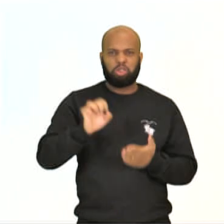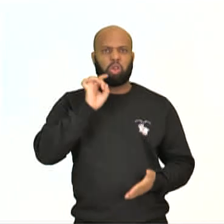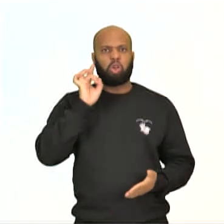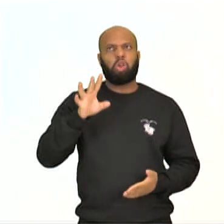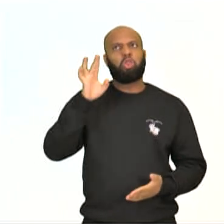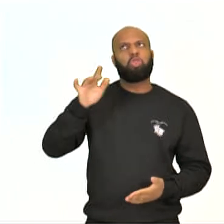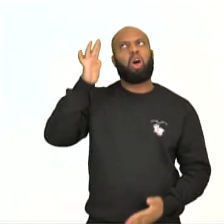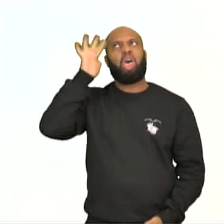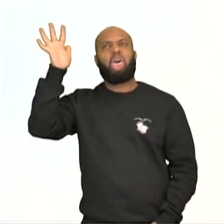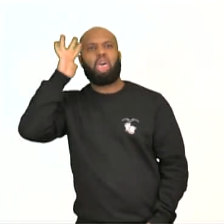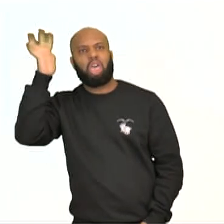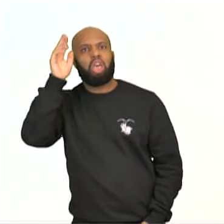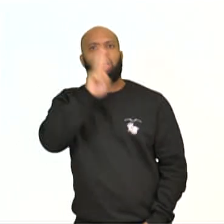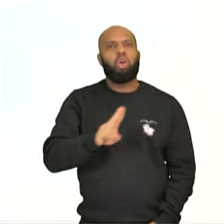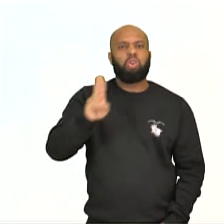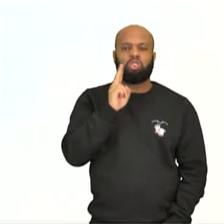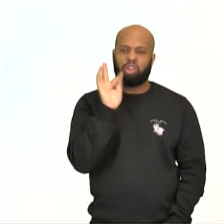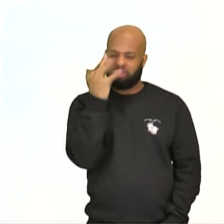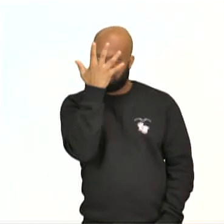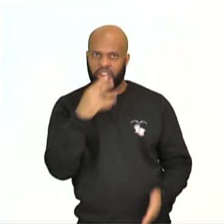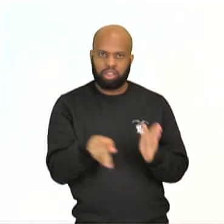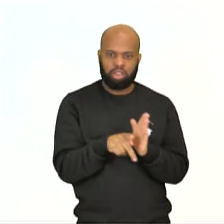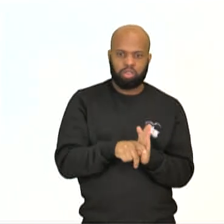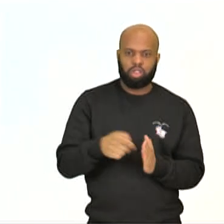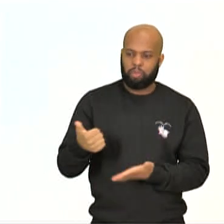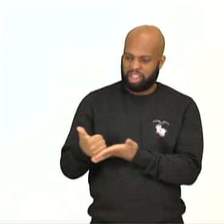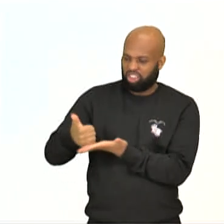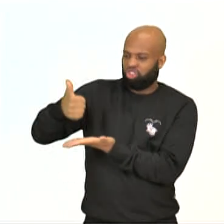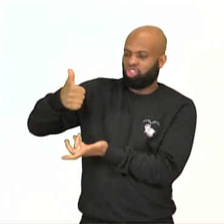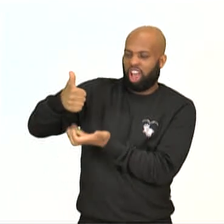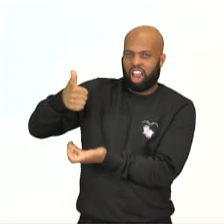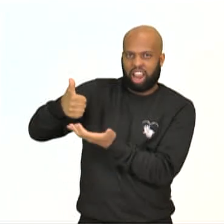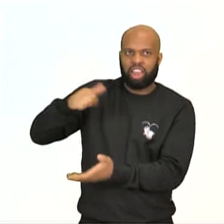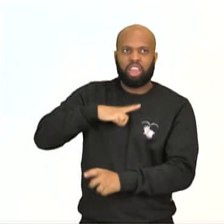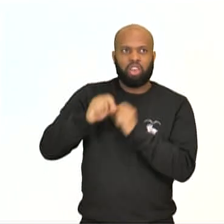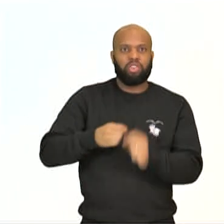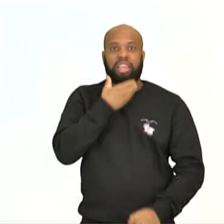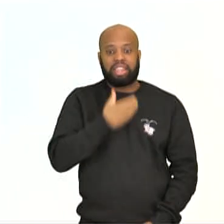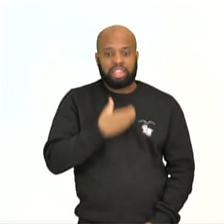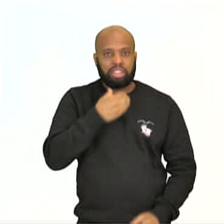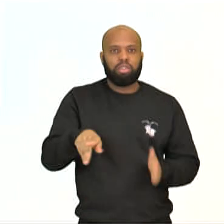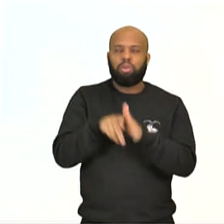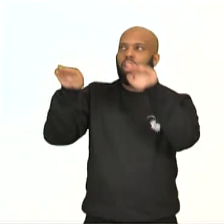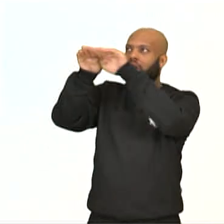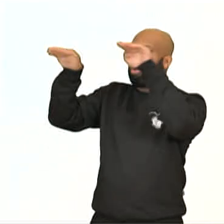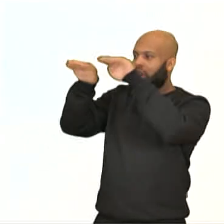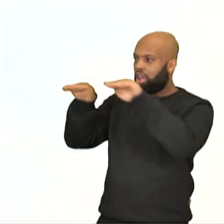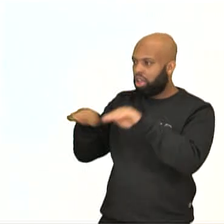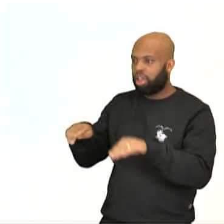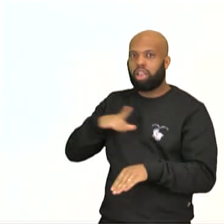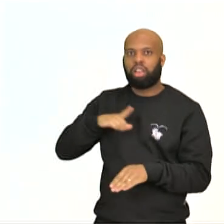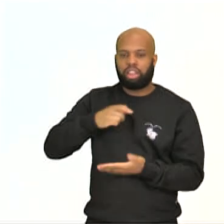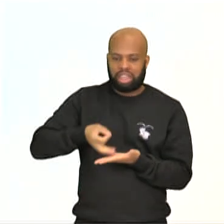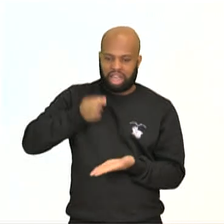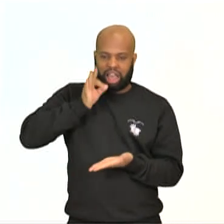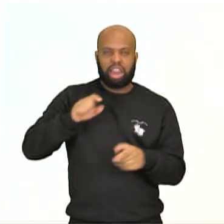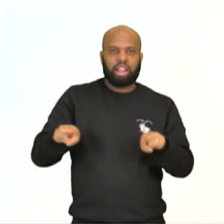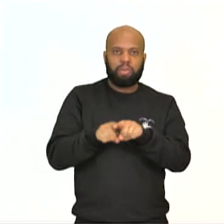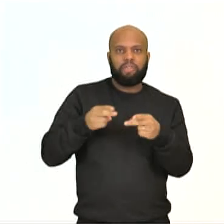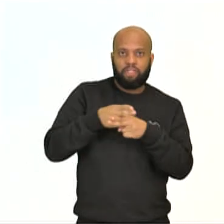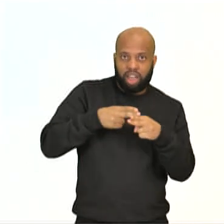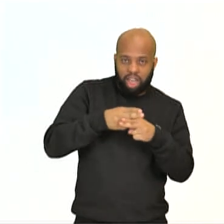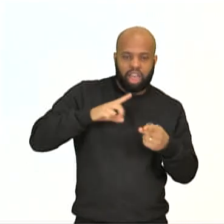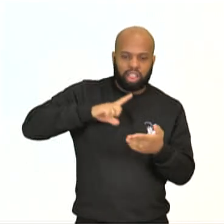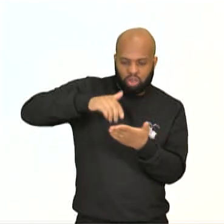ilusão. Pus água para fevereiro na chaleira. E fui dezembro das prateleiras. A caneca, a faca,